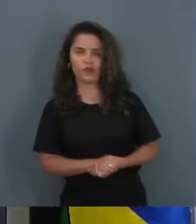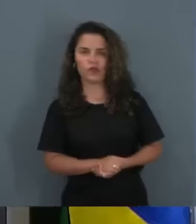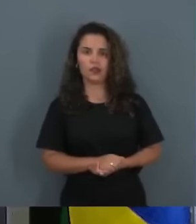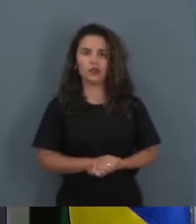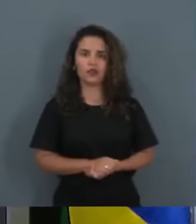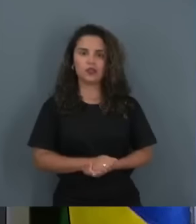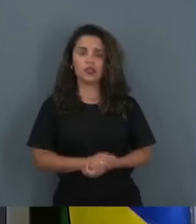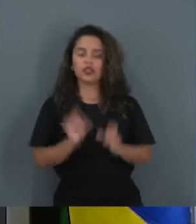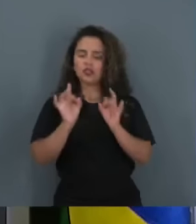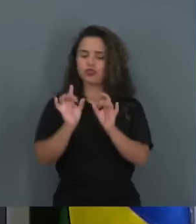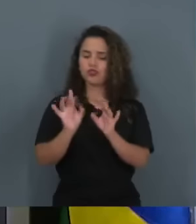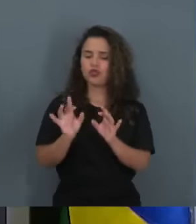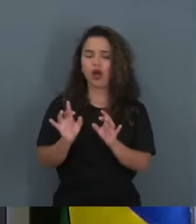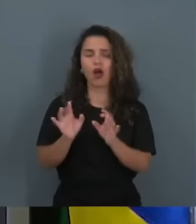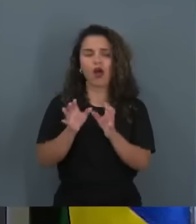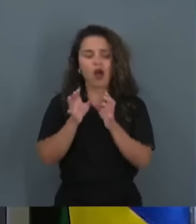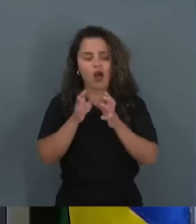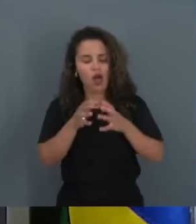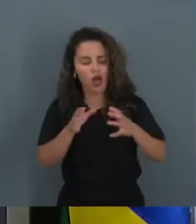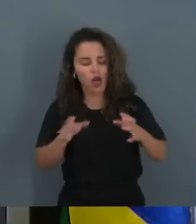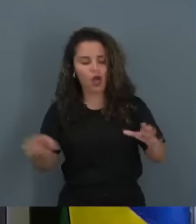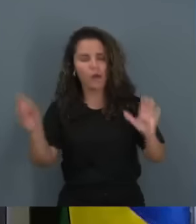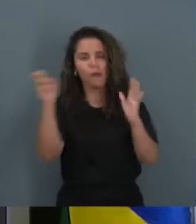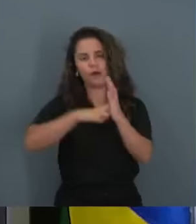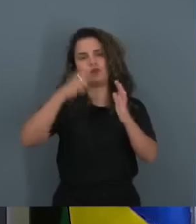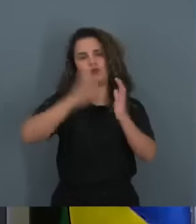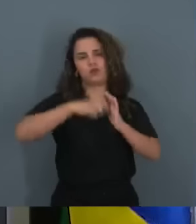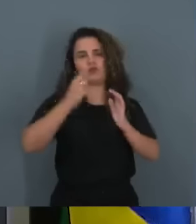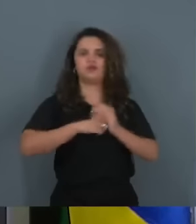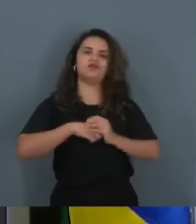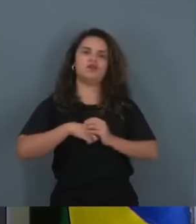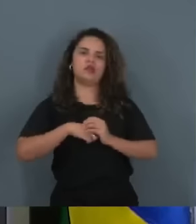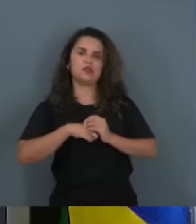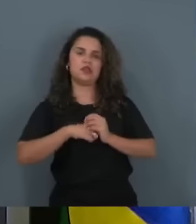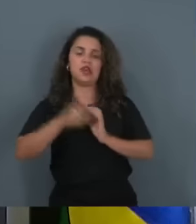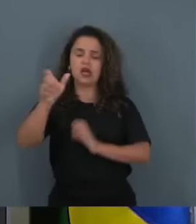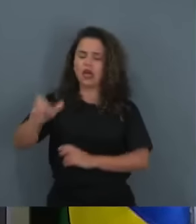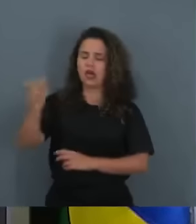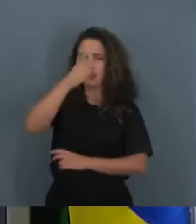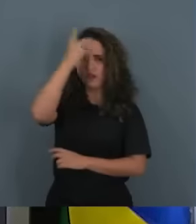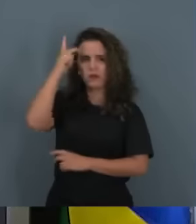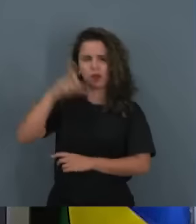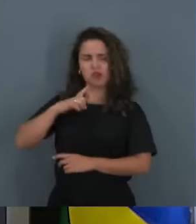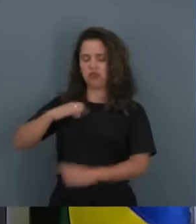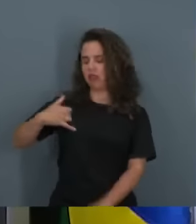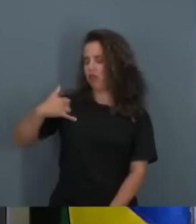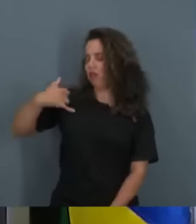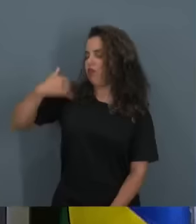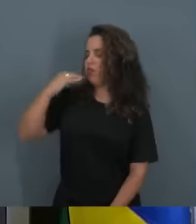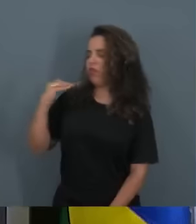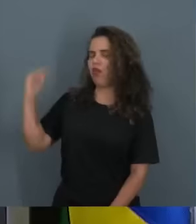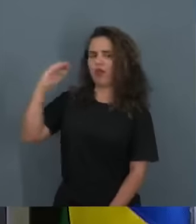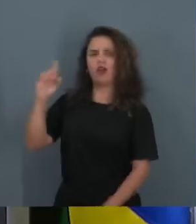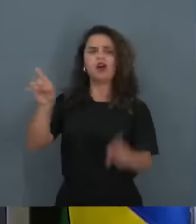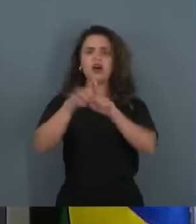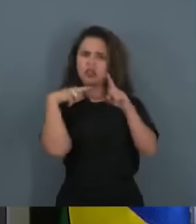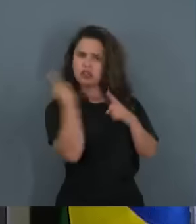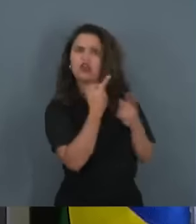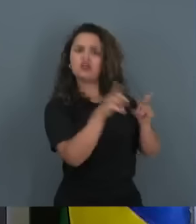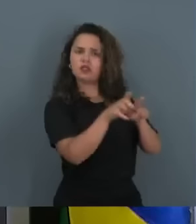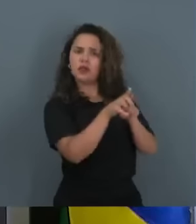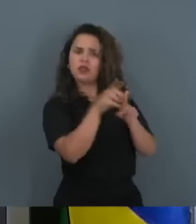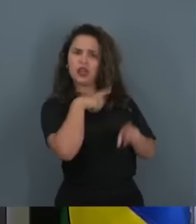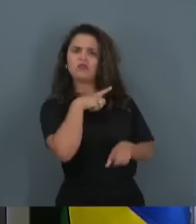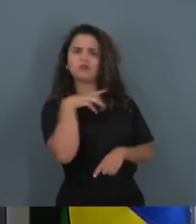E é só aumentando imposto, aumentando, para esses caras terem privilégios, inclusive nós aqui.